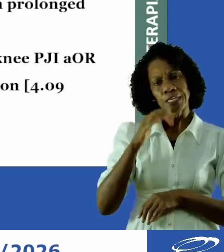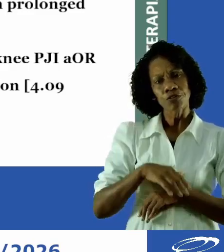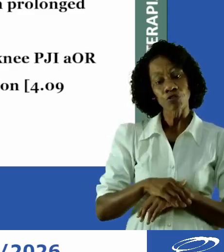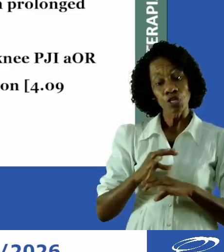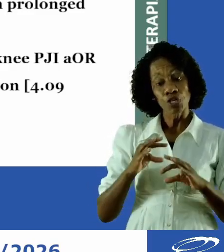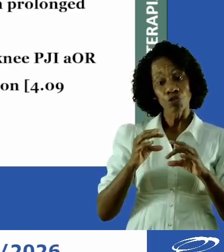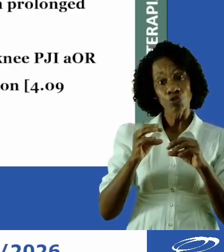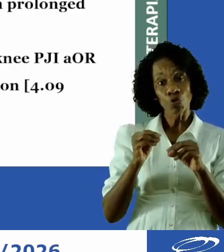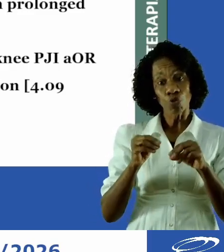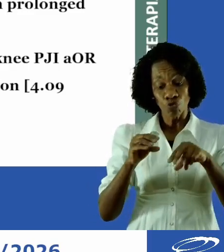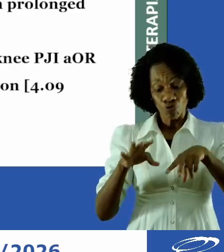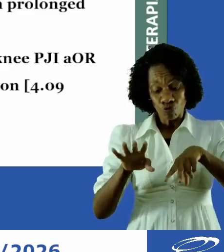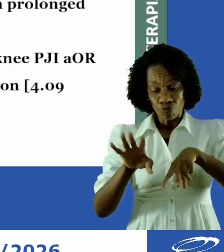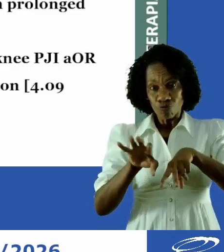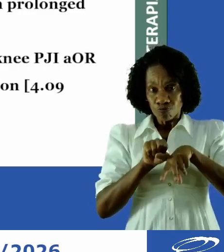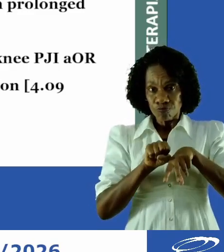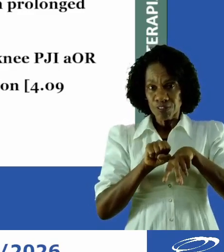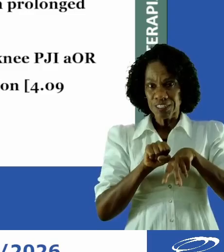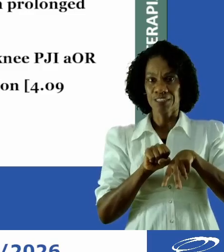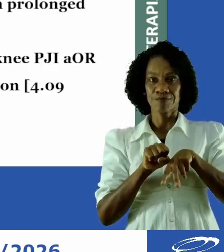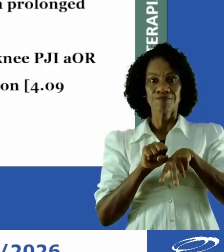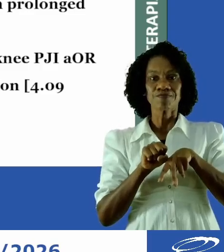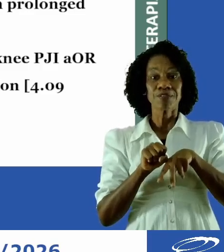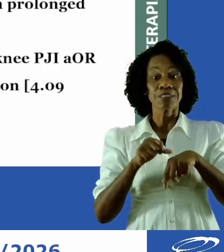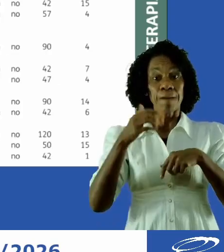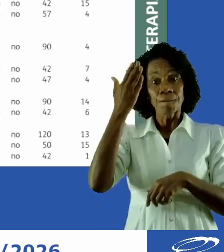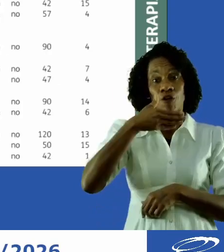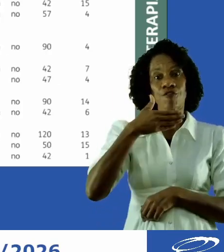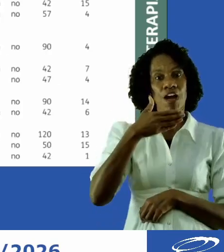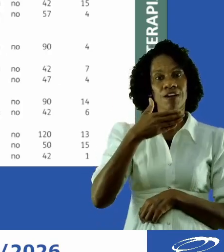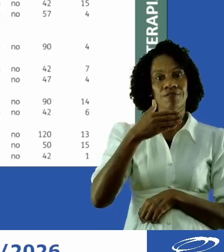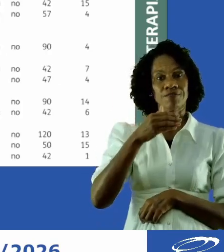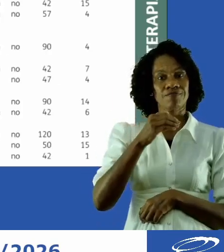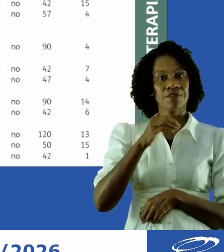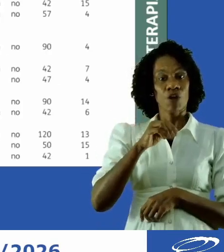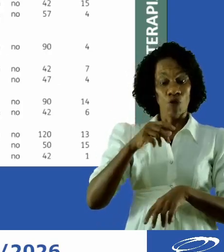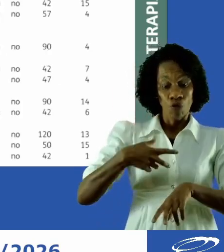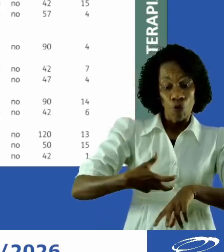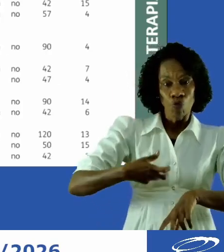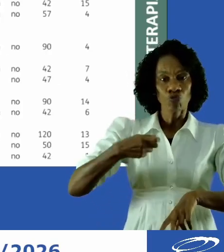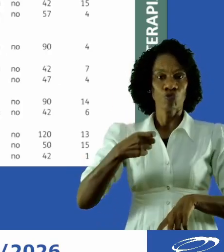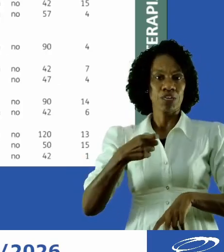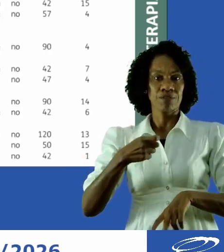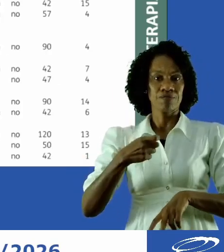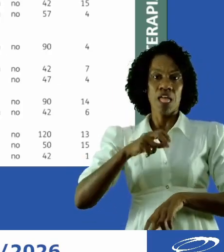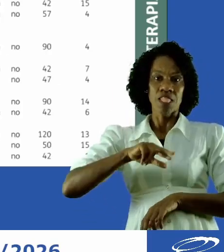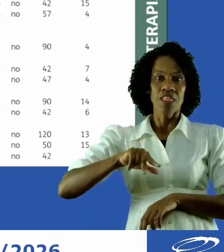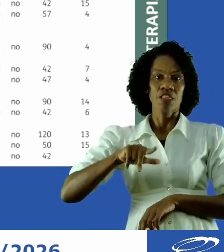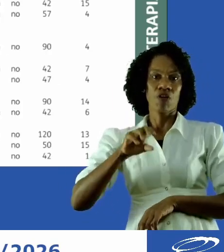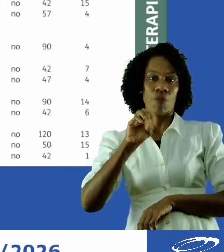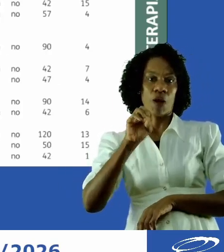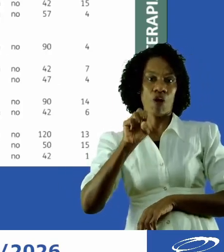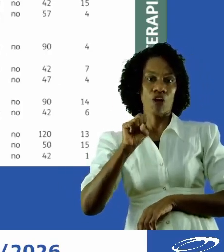infectada é uma osteomielite, até que você prove que não é, ou seja, colete uma série de culturas de tecidos. Bom, nesse estudo eu